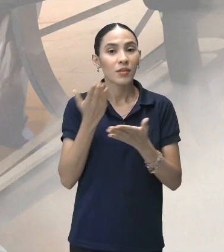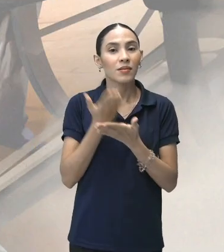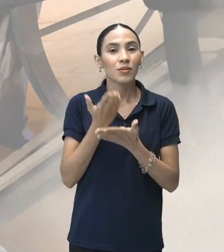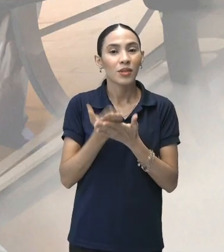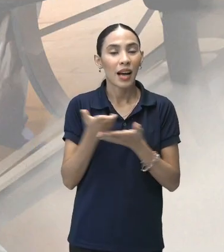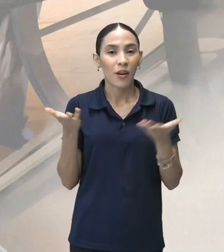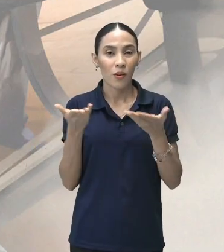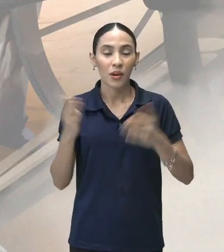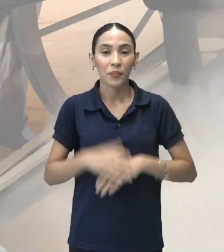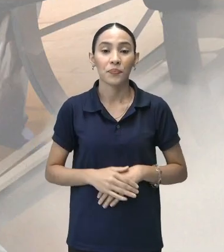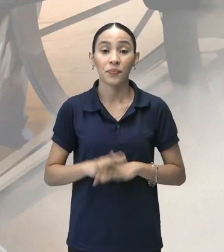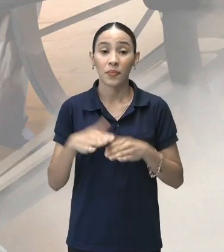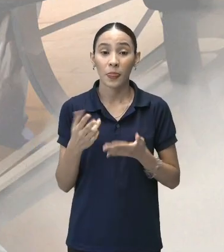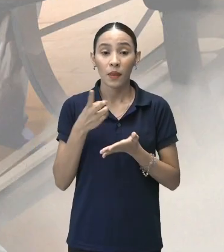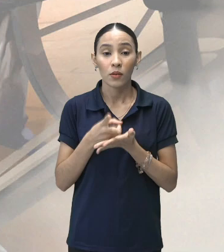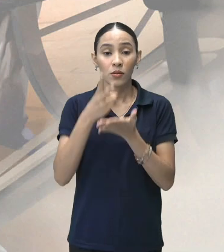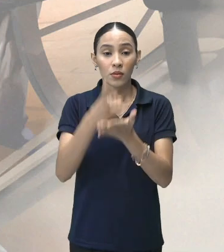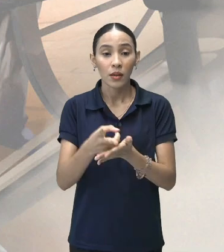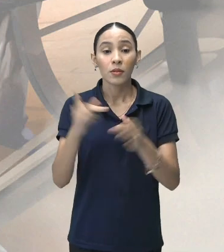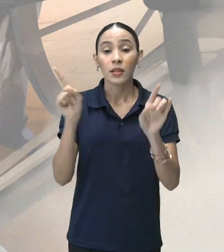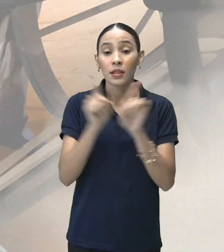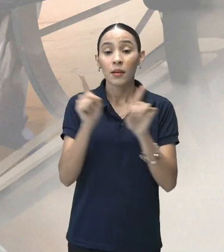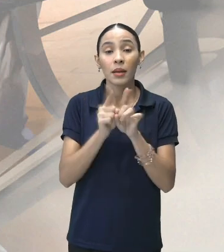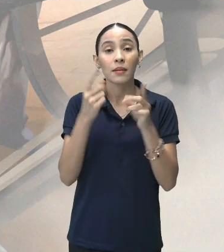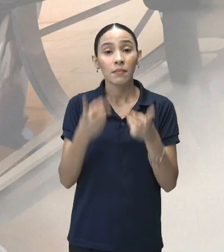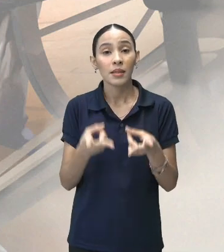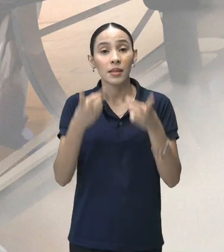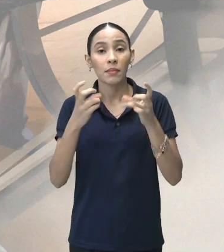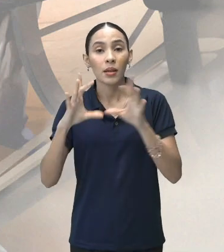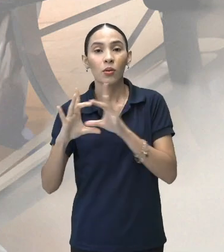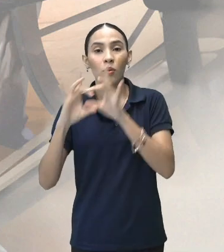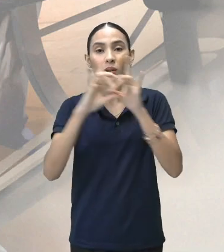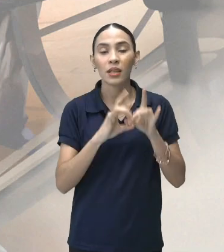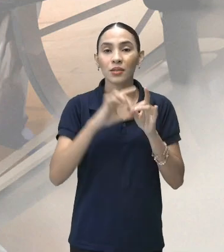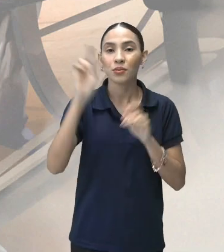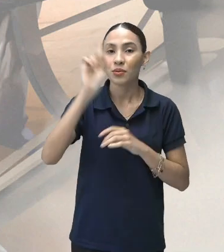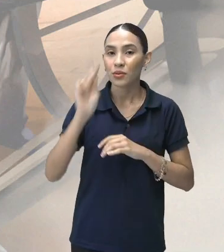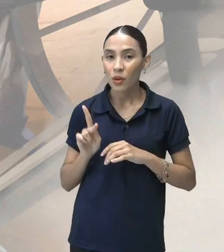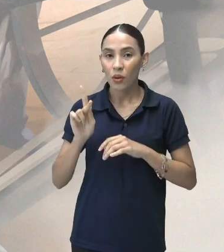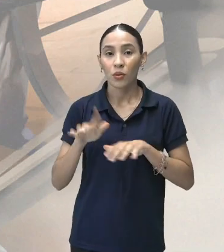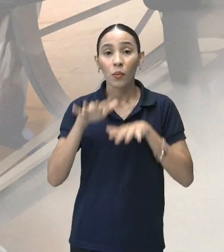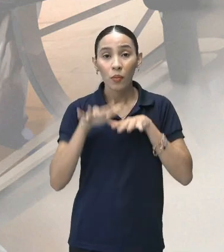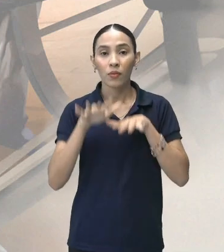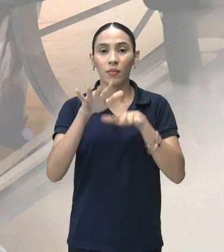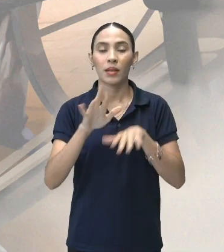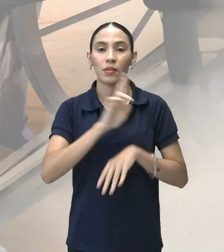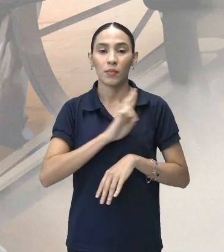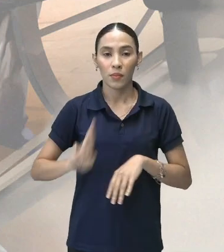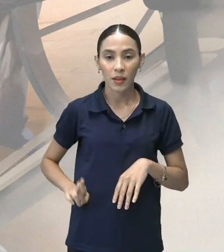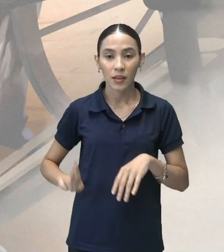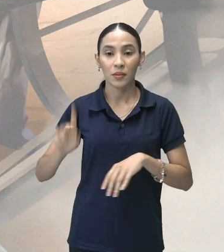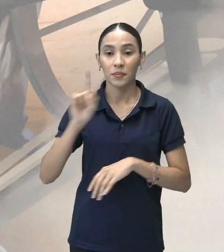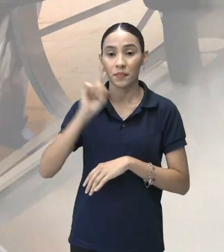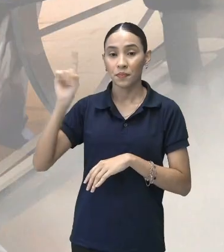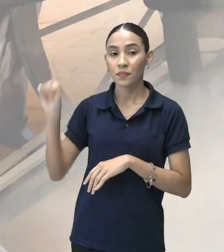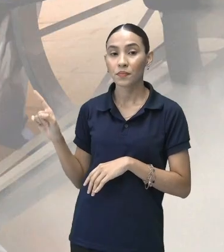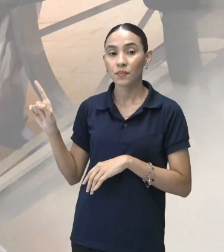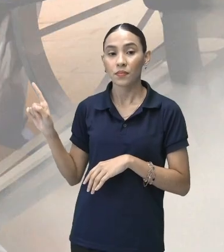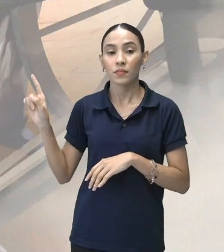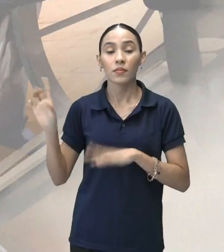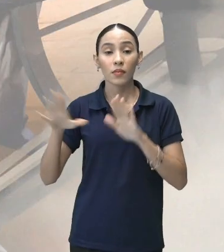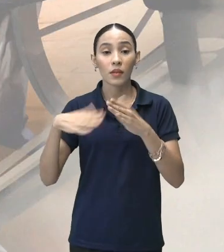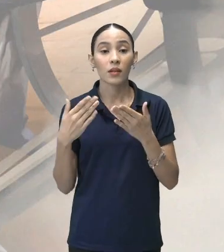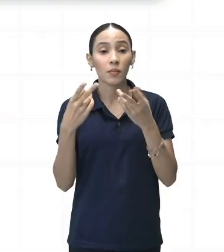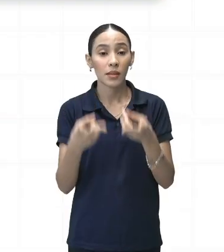a proclamação da República? É isso que nós vamos saber nesta aula. Então, continuando, vamos observar aqui o contexto histórico para o